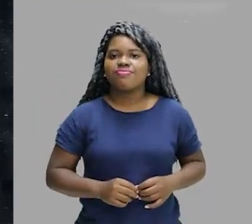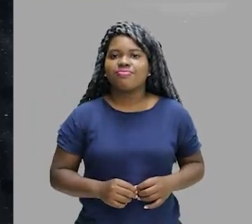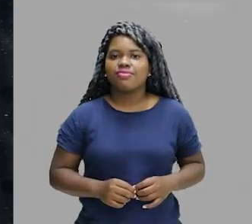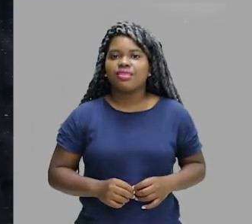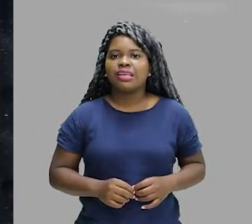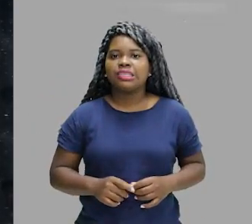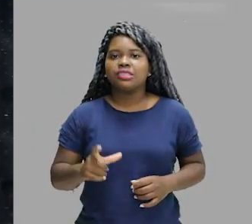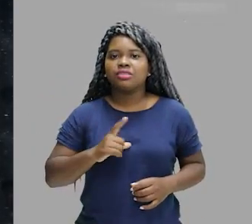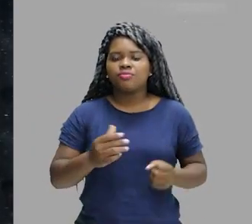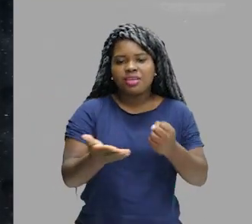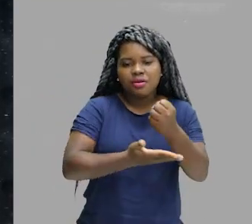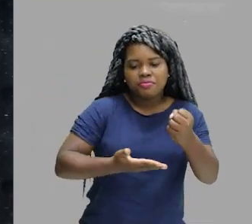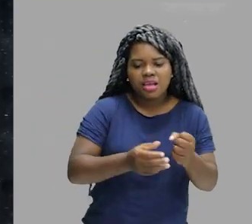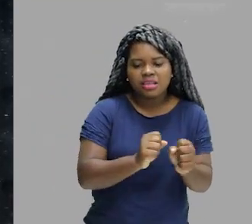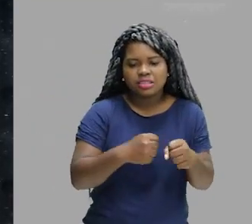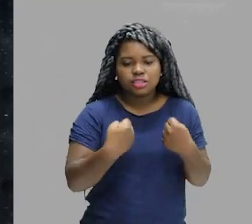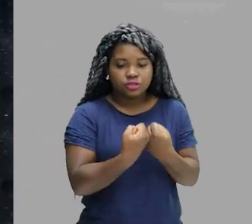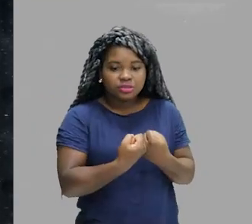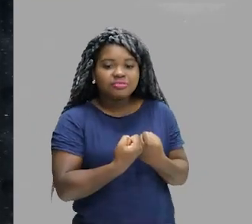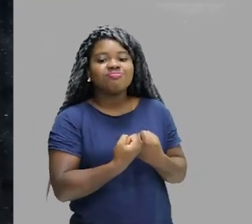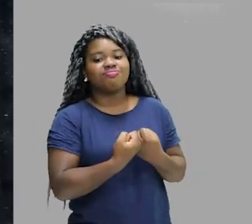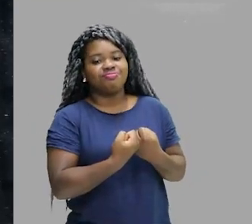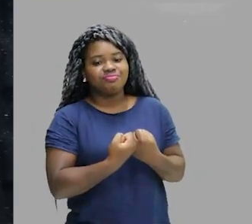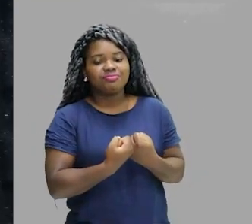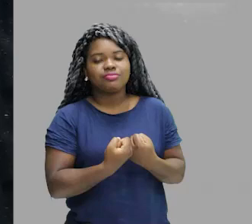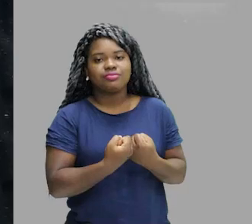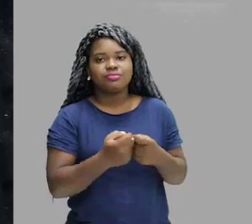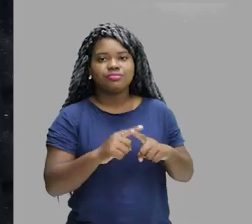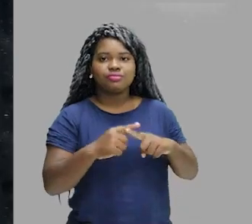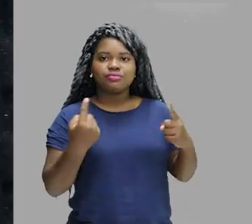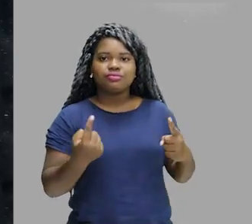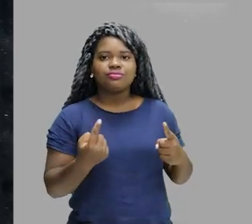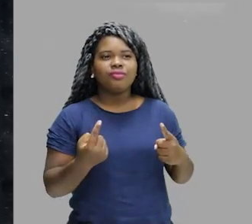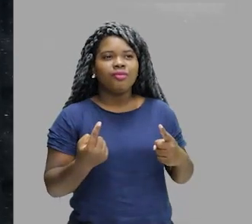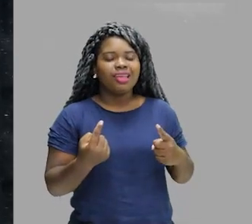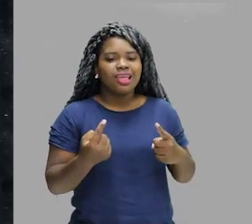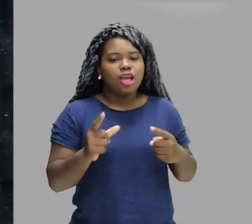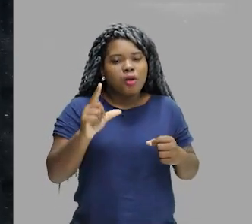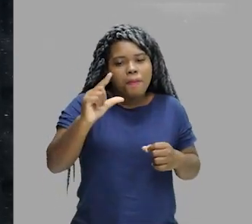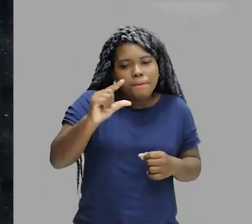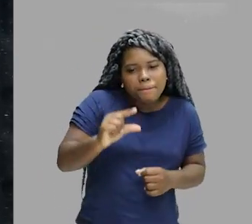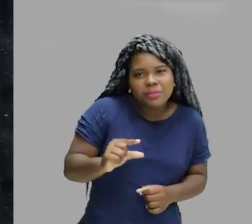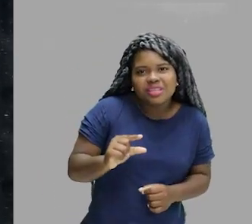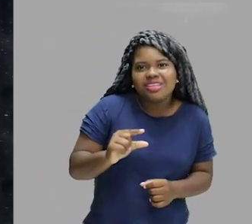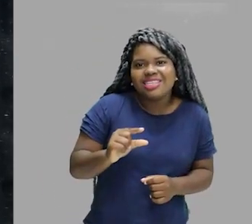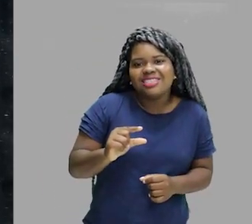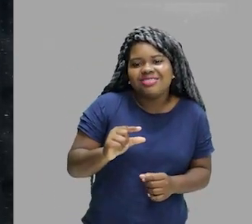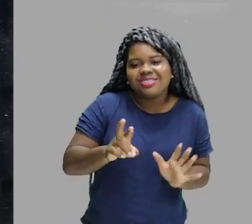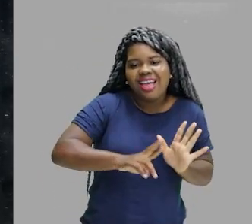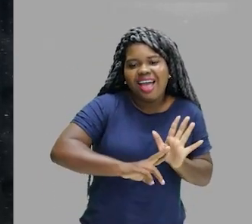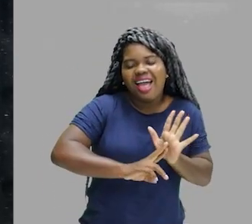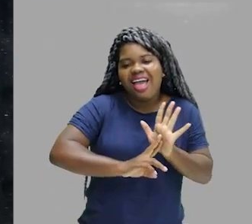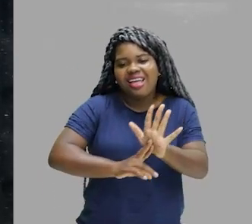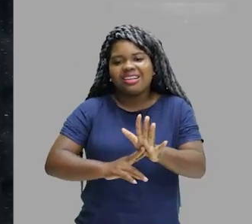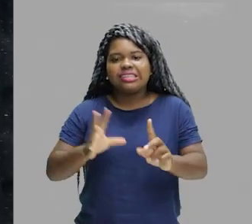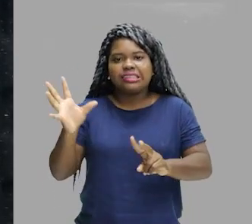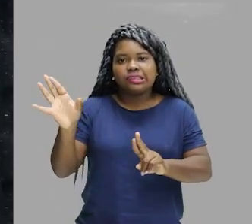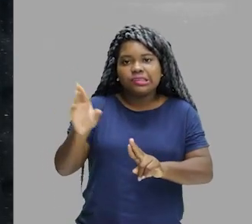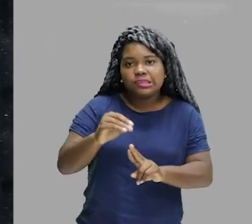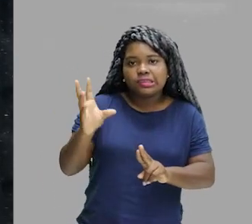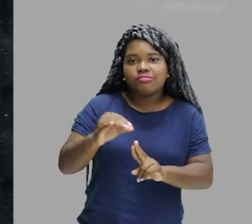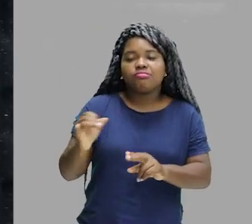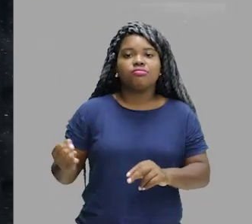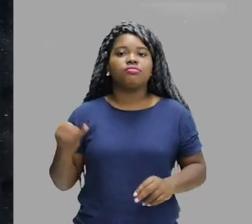que dá a base da sociedade toda, que é a de alimentação, mas que é o menos reverenciado ou referenciado, né, quando se trata de